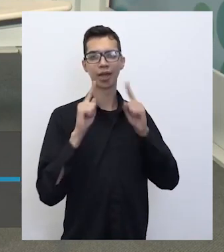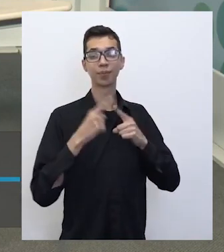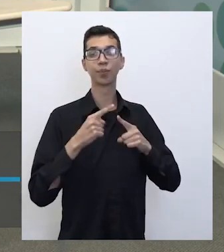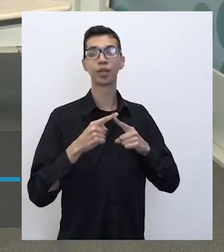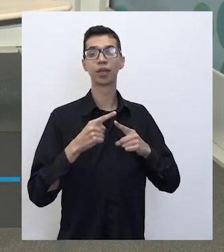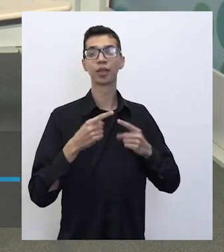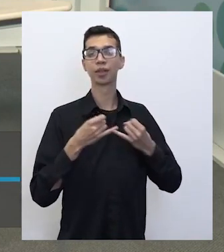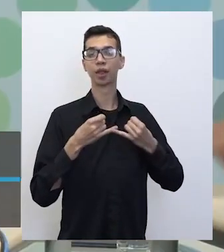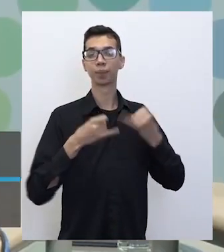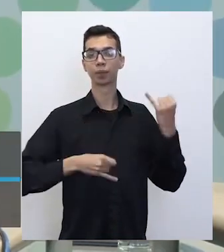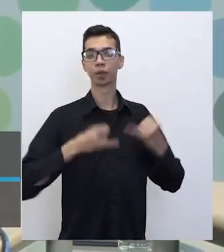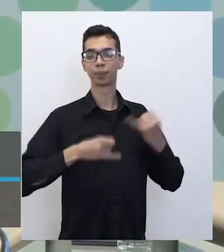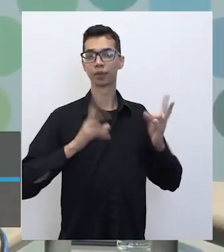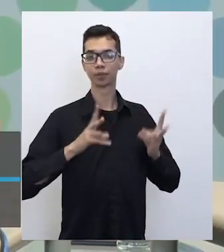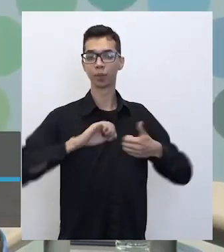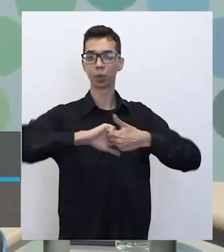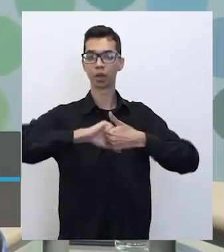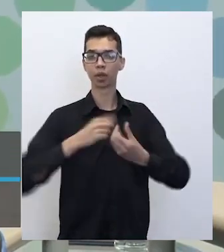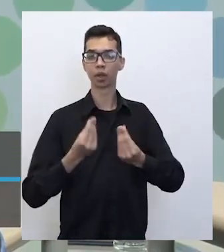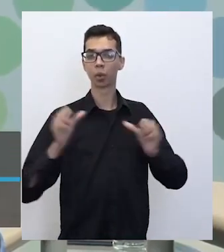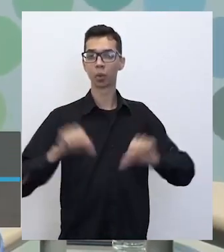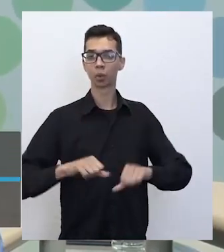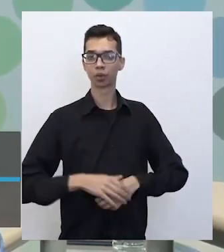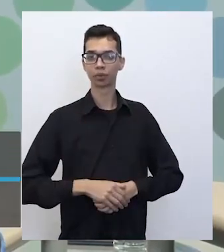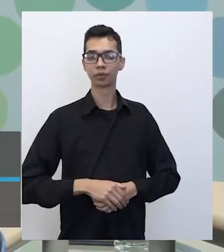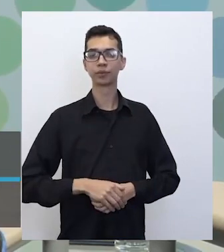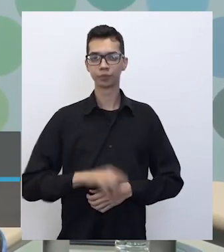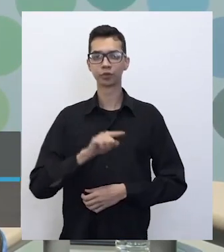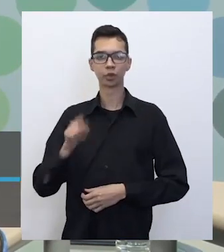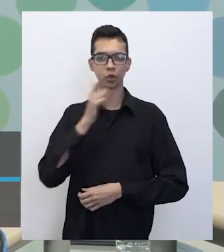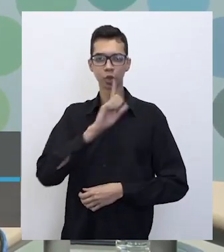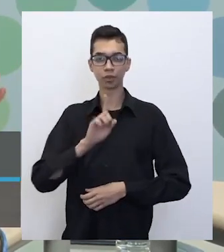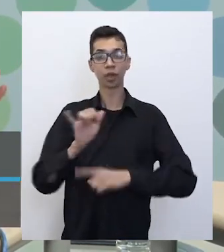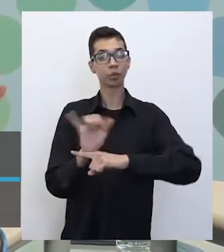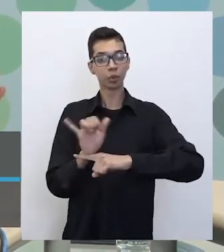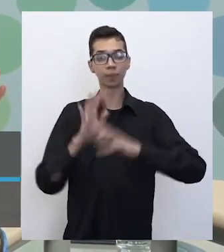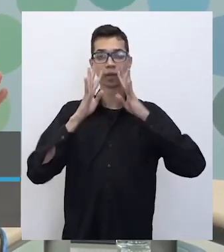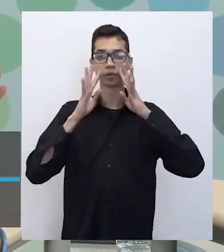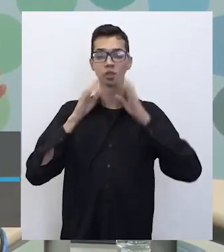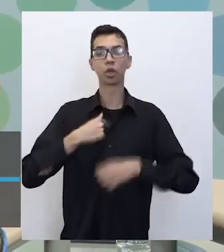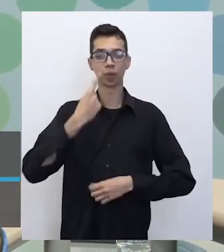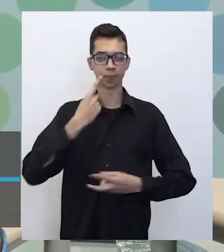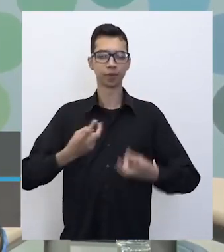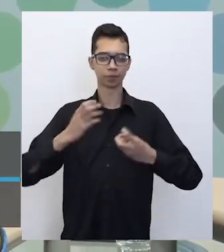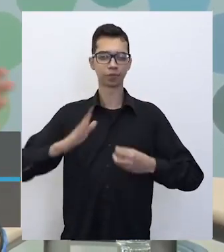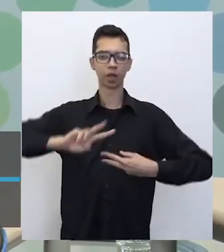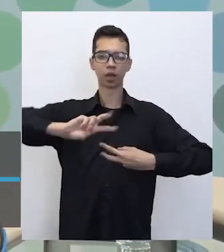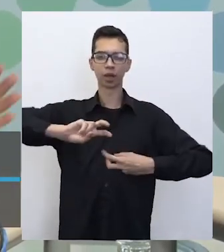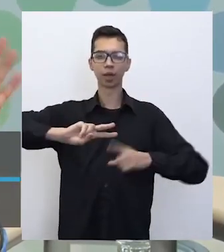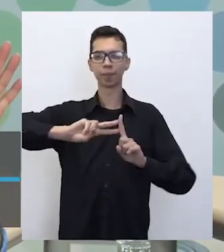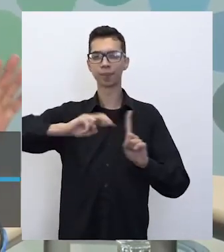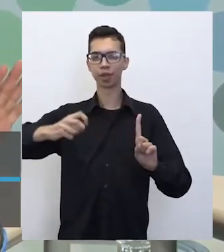toda hora. Caso vocês não consigam, tenta ver no YouTube, no Face, porque eu estou vendo com o aplicativo, a gente já passou o problema, tá, gente? Se vocês não